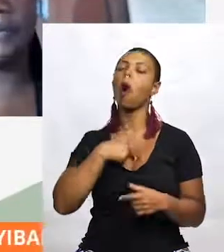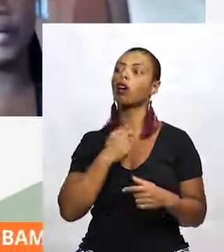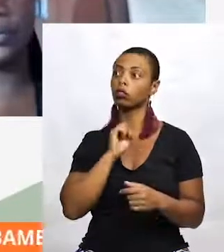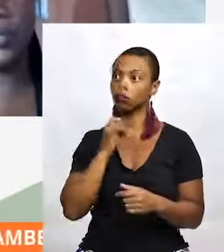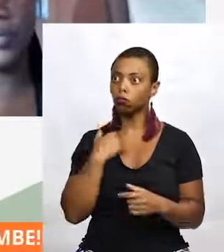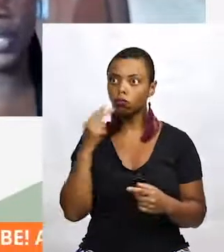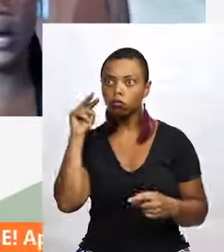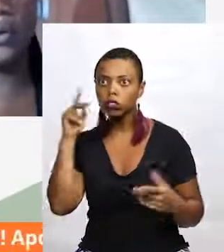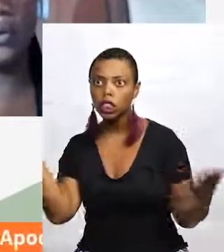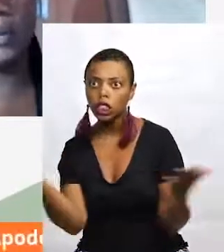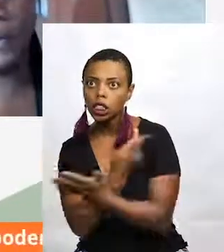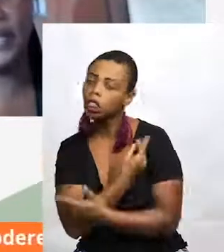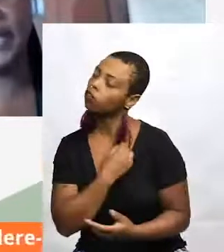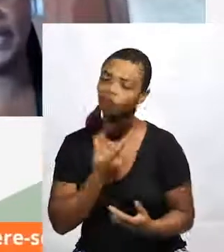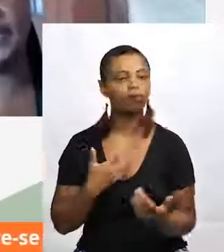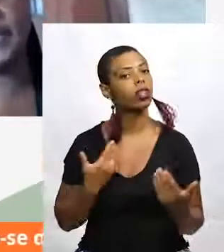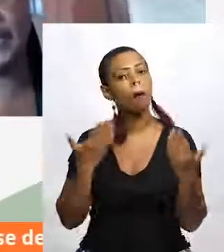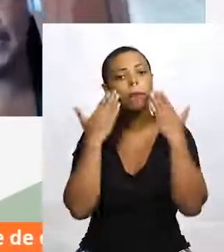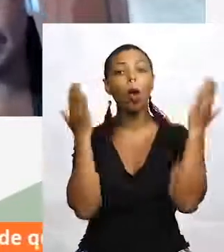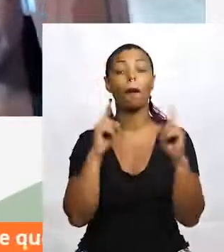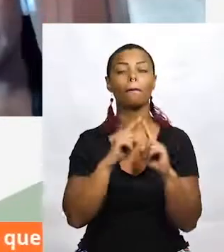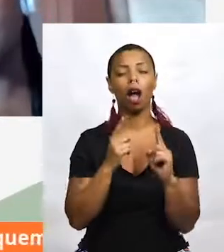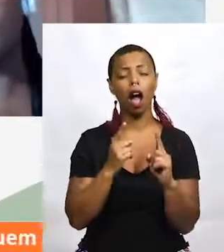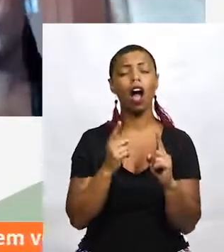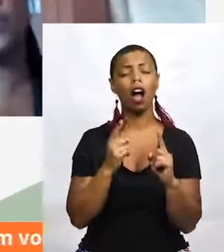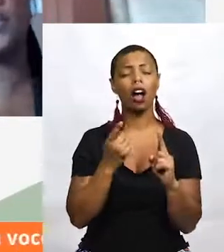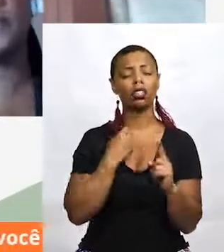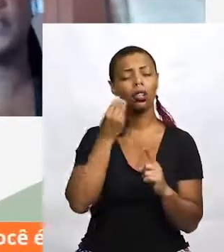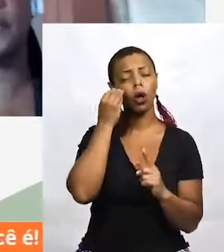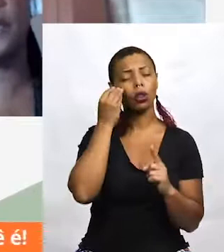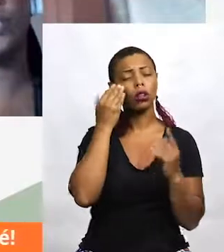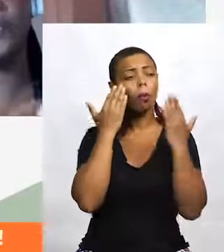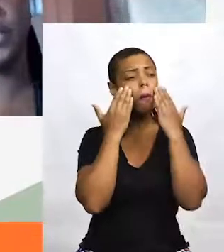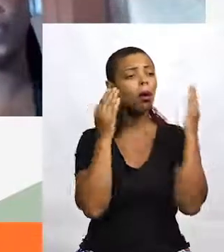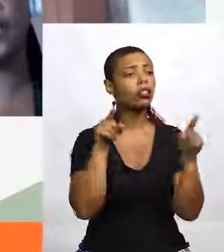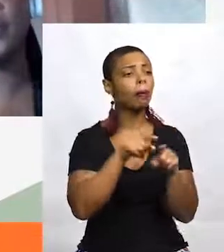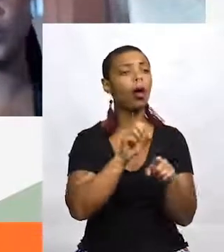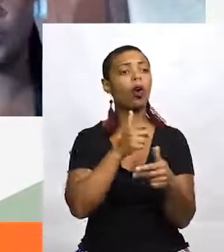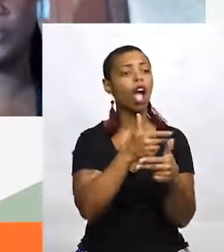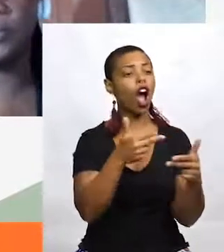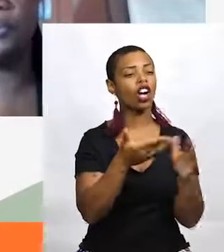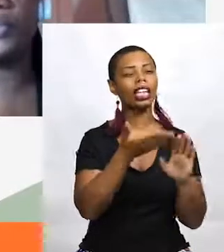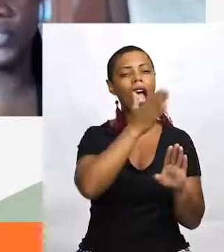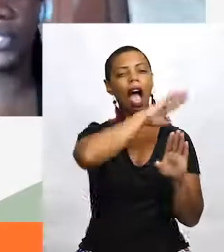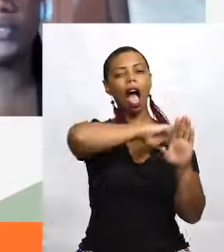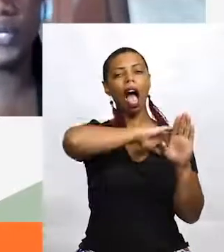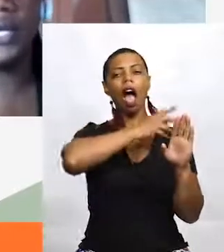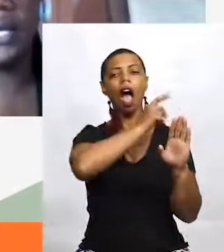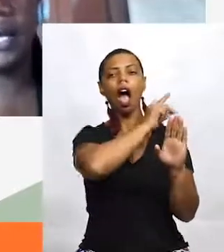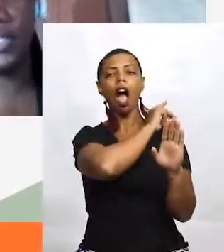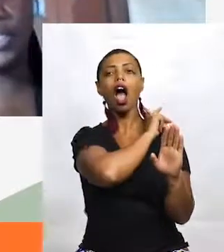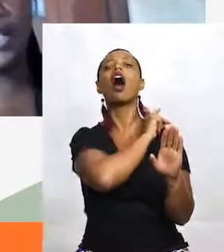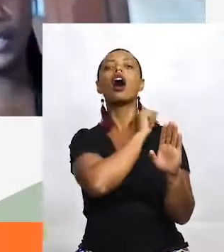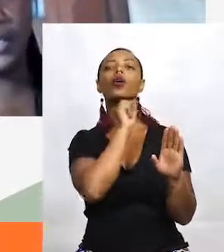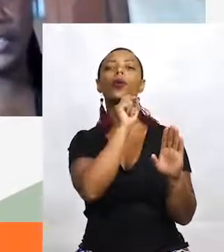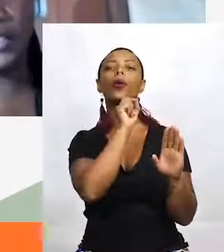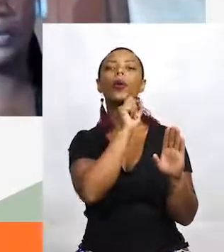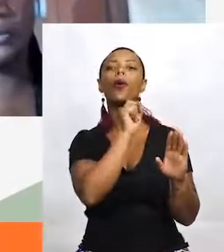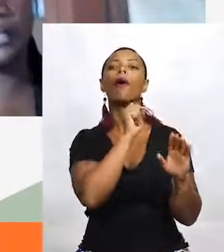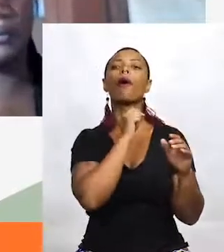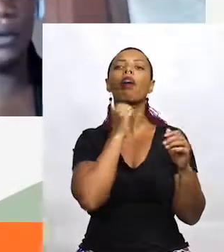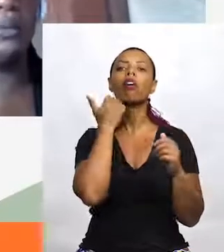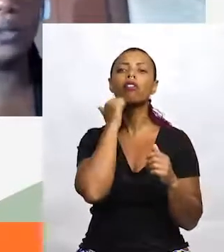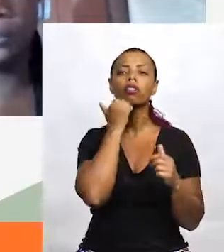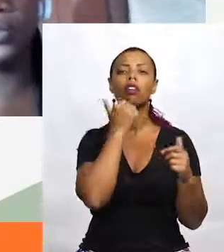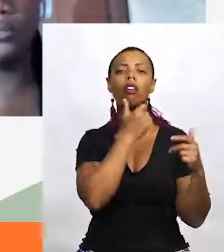tento trazer para a luz algo que, para ciências exatas e biológicas, principalmente, foi deixado à sombra por muitos anos. A gente